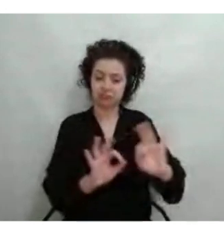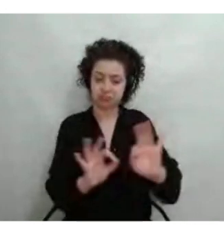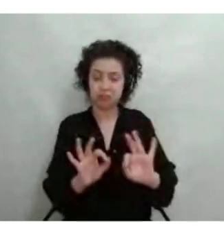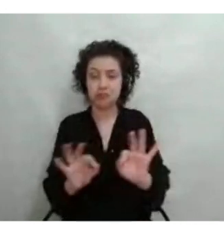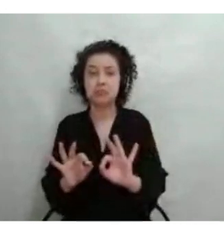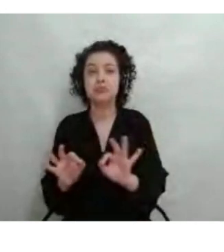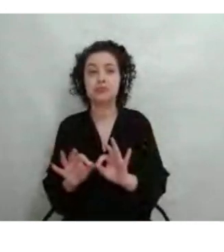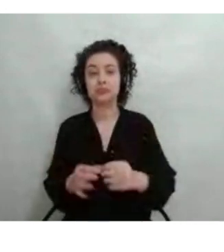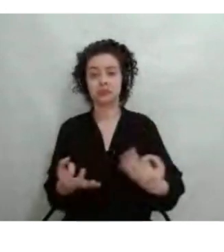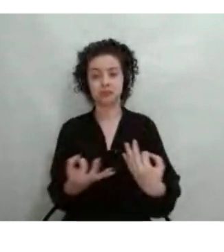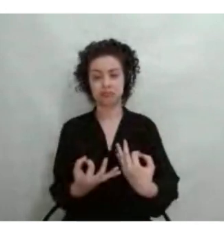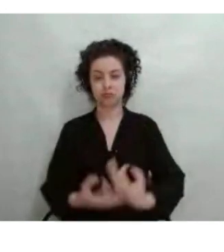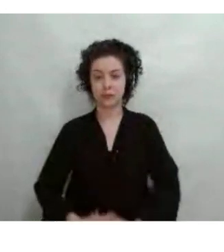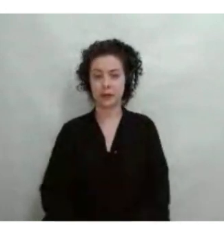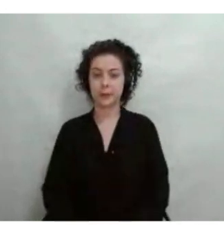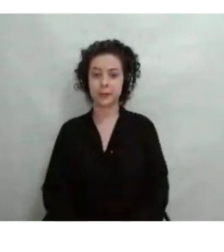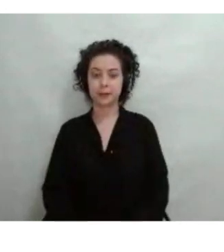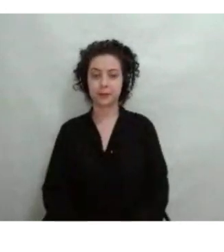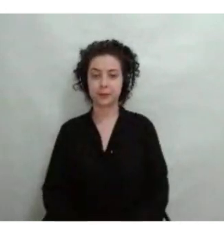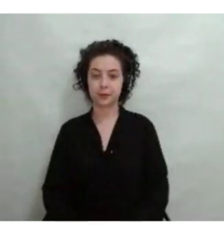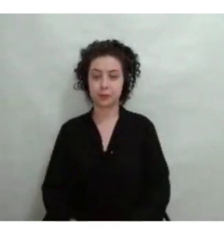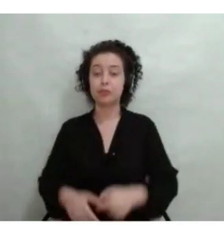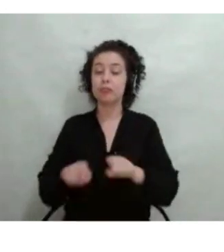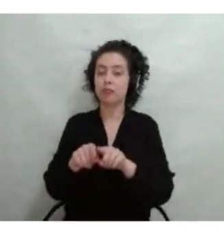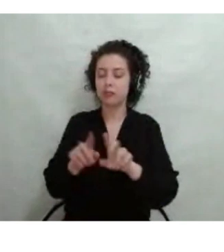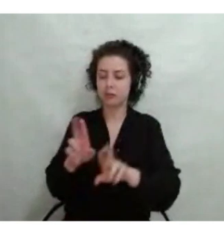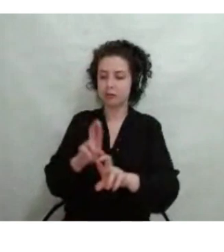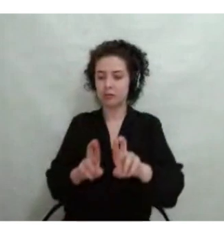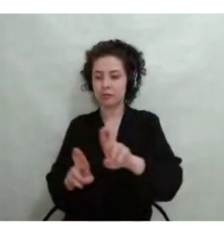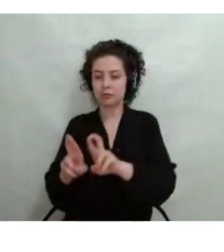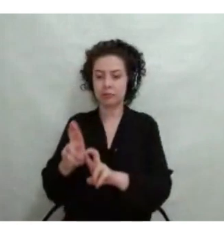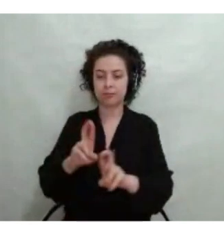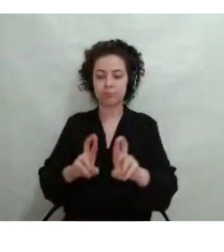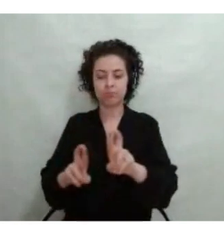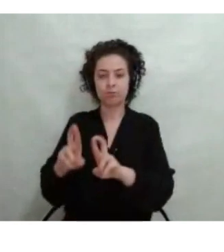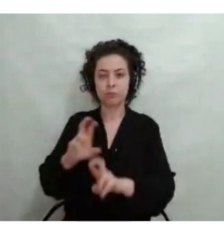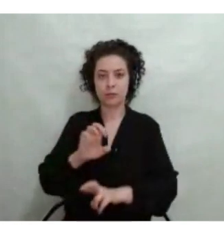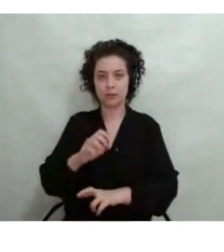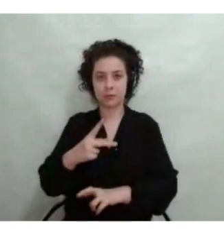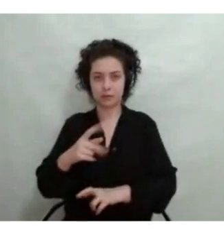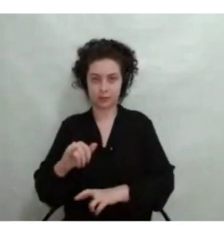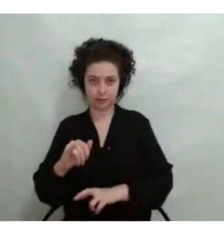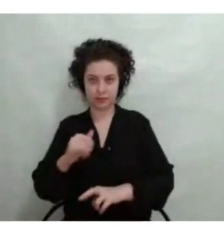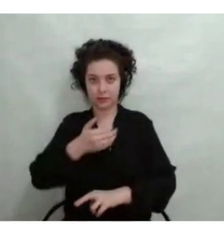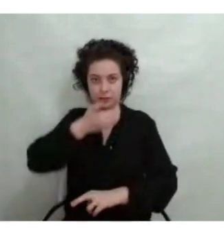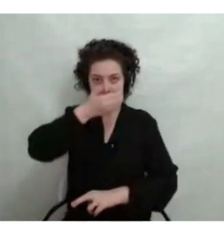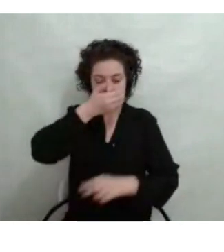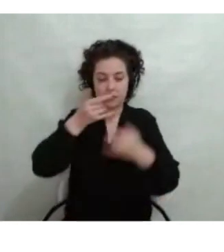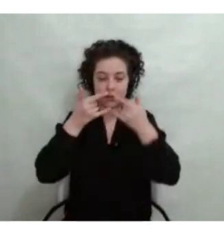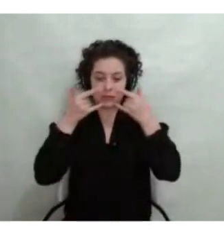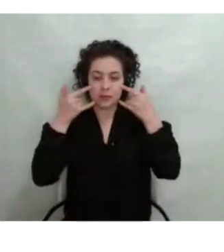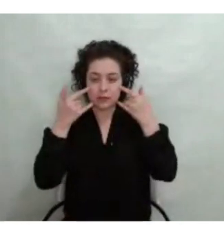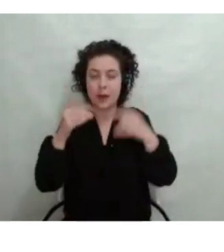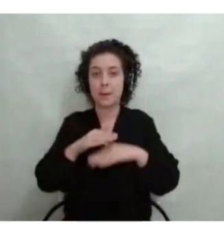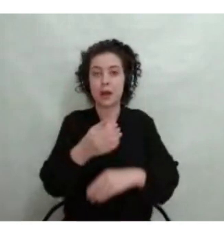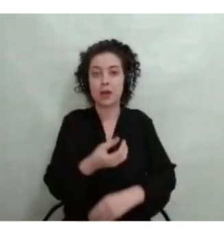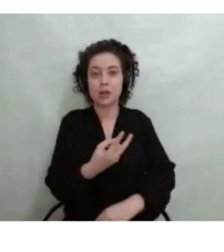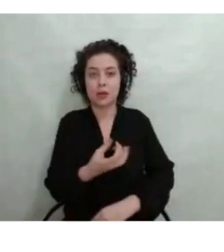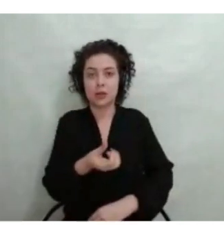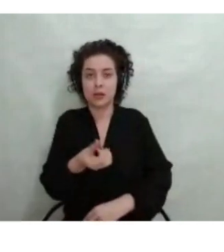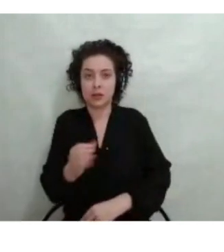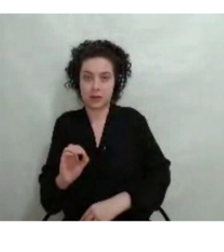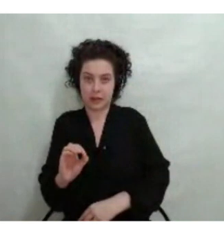executado. Nós tivemos também auditorias em EPIs, mais de 260 auditorias de EPIs que